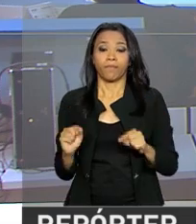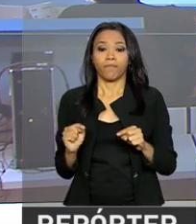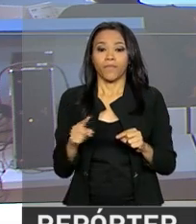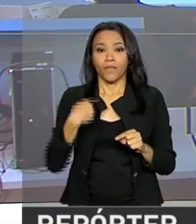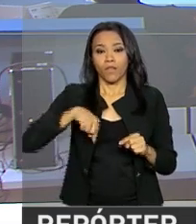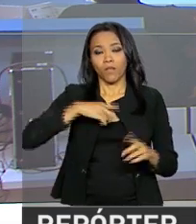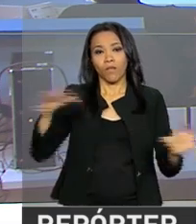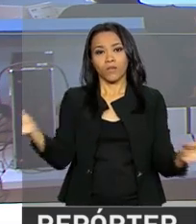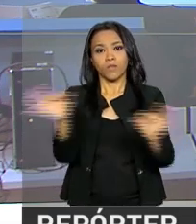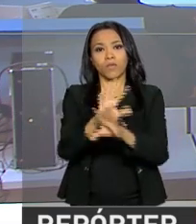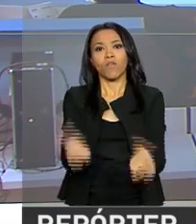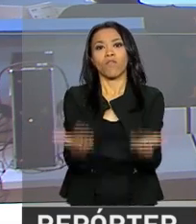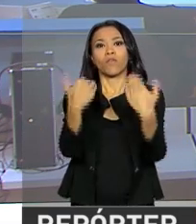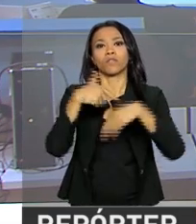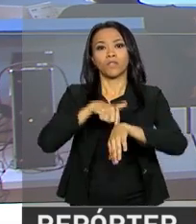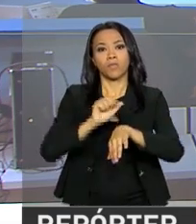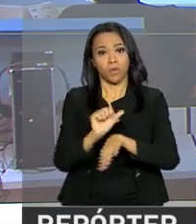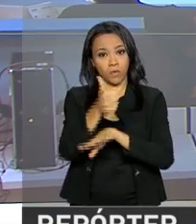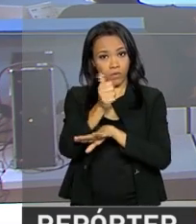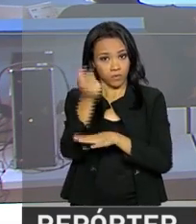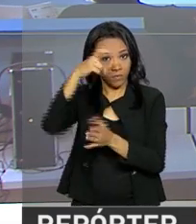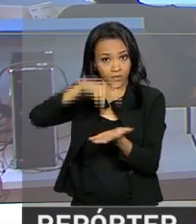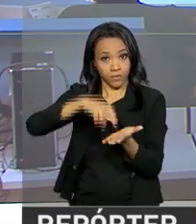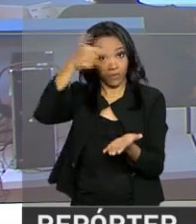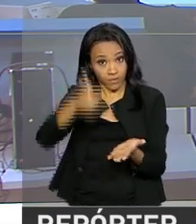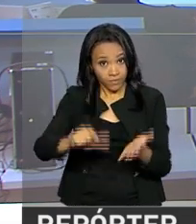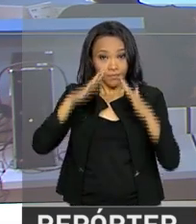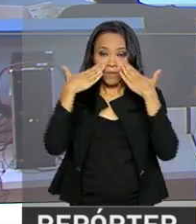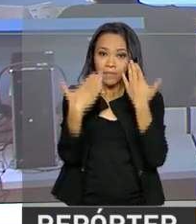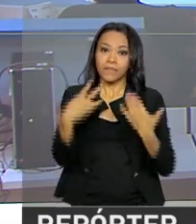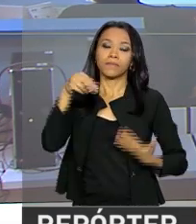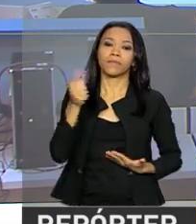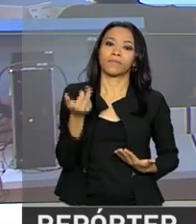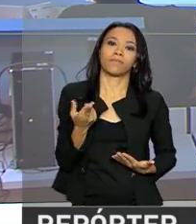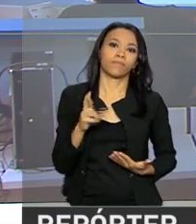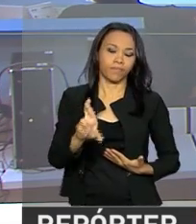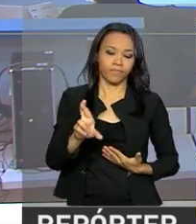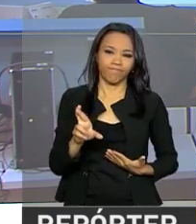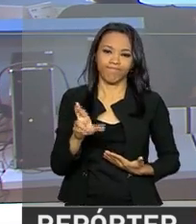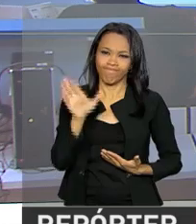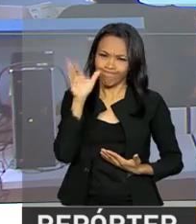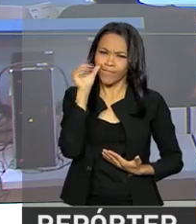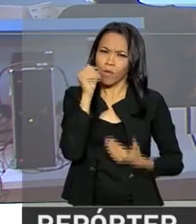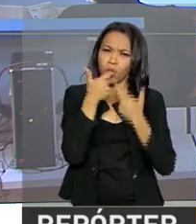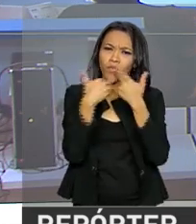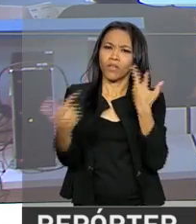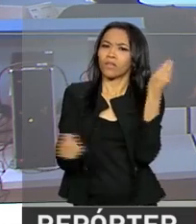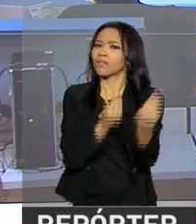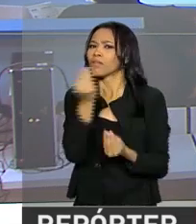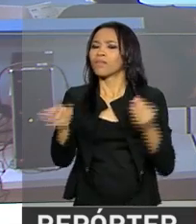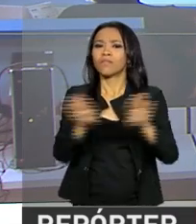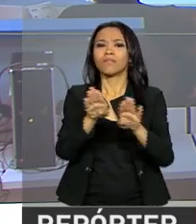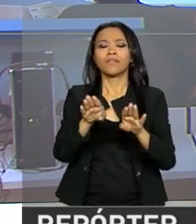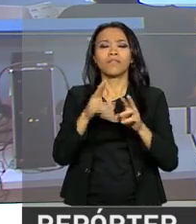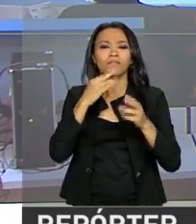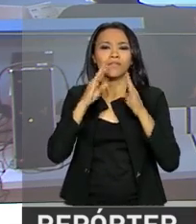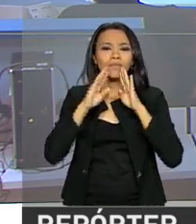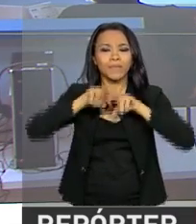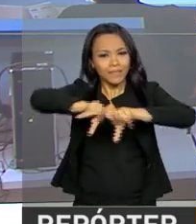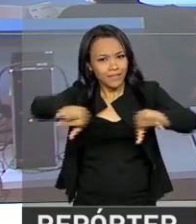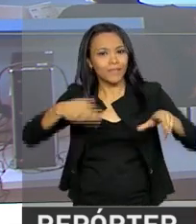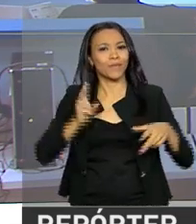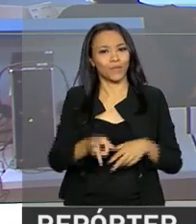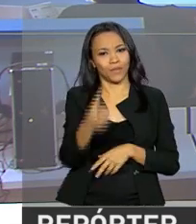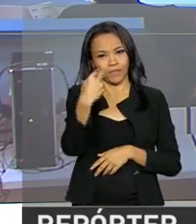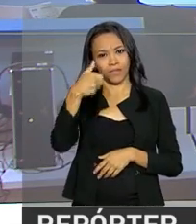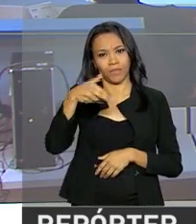nós ficamos por aqui Voltamos às 11 da manhã na próxima edição do repórter NBR acompanhe as novidades também Pelas nossas redes sociais Continue